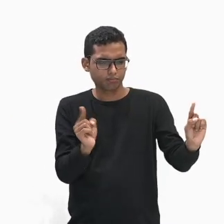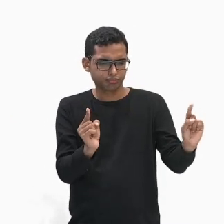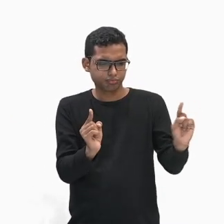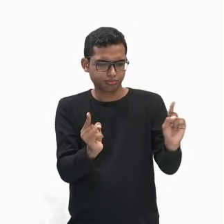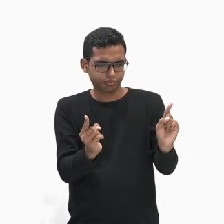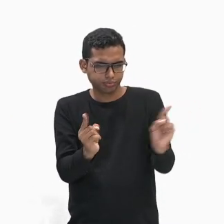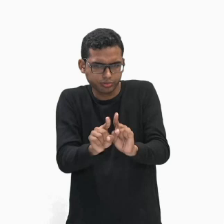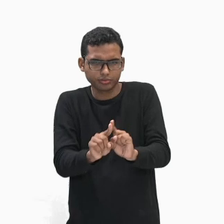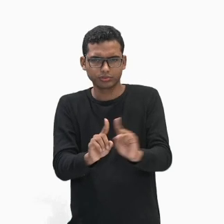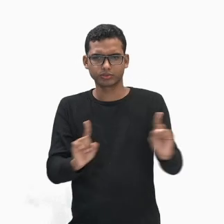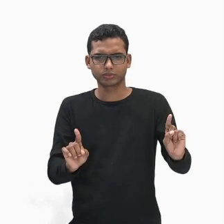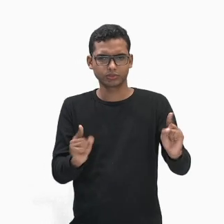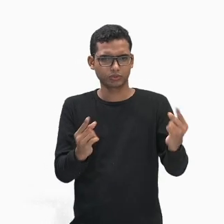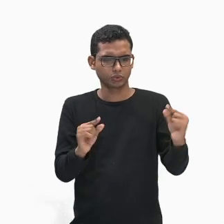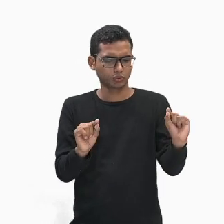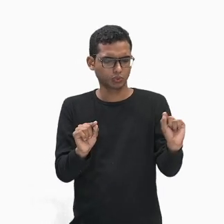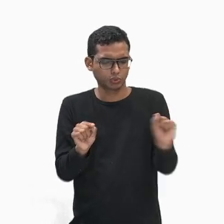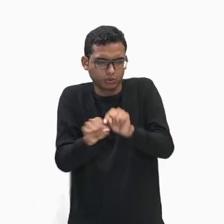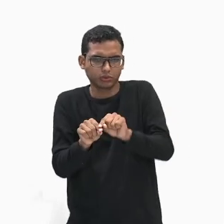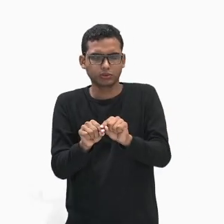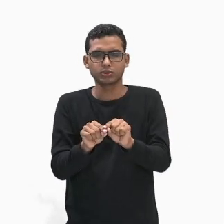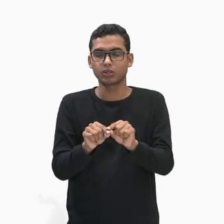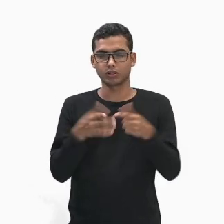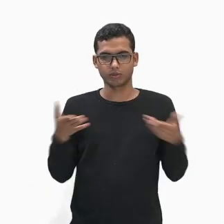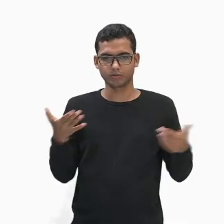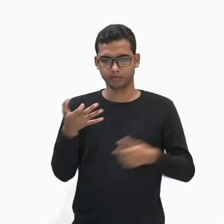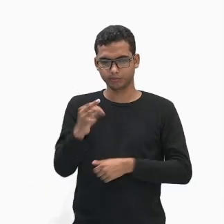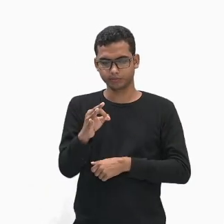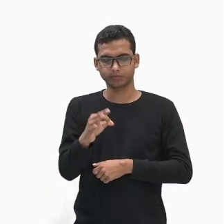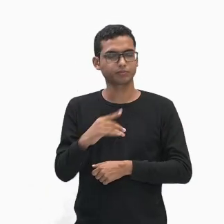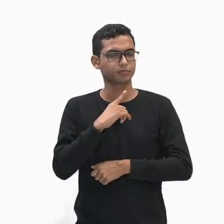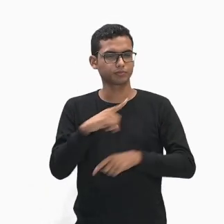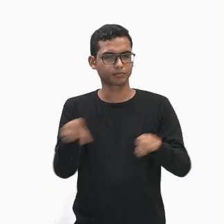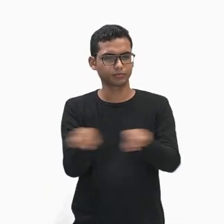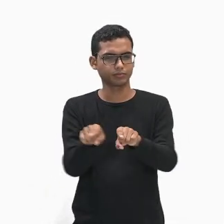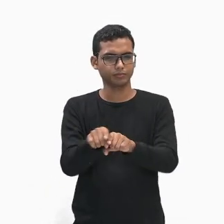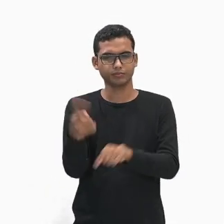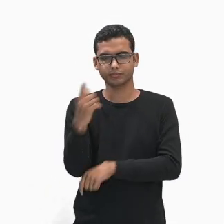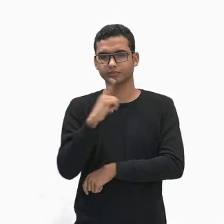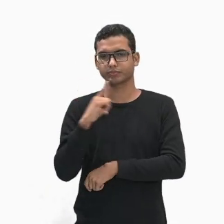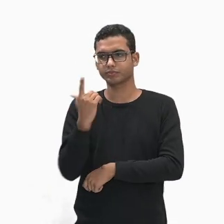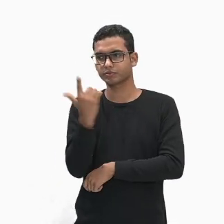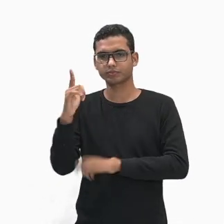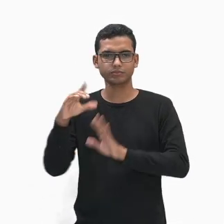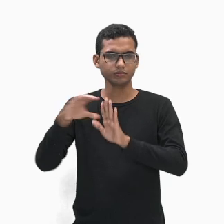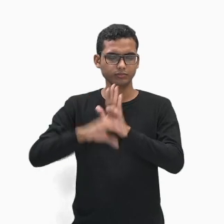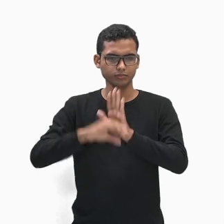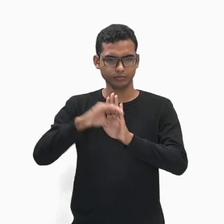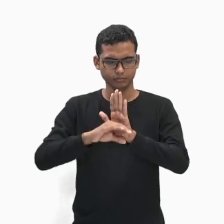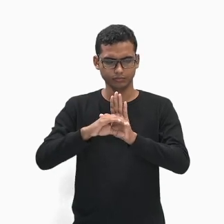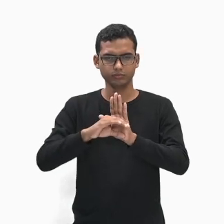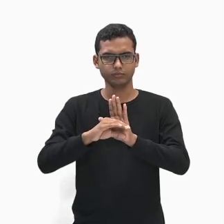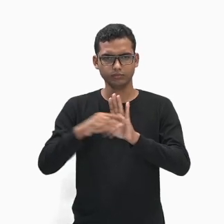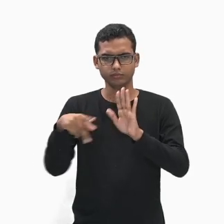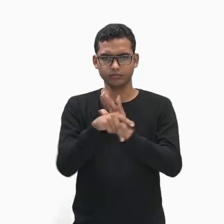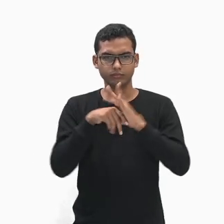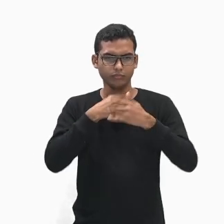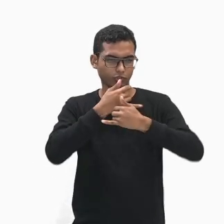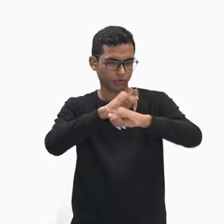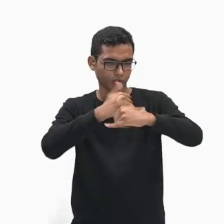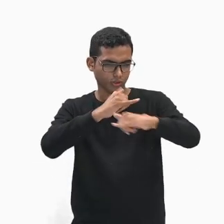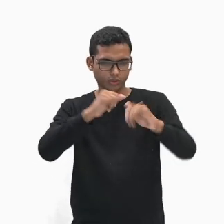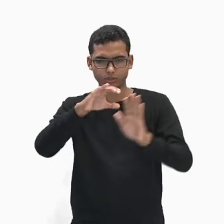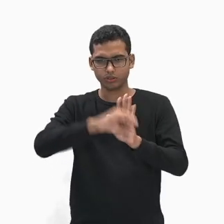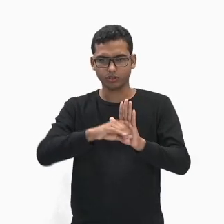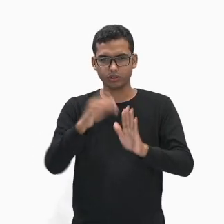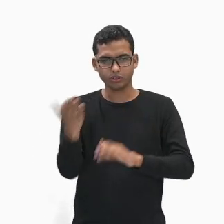agora assistir, aliás, temos aqui uma definição que envolve o elétron. Vejam